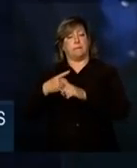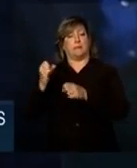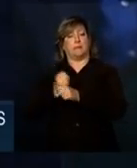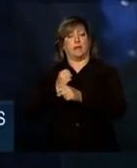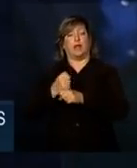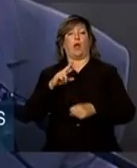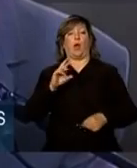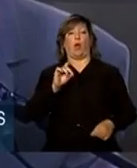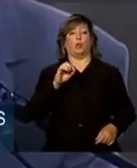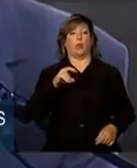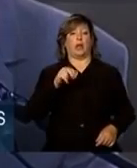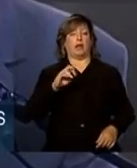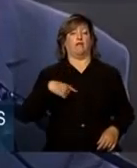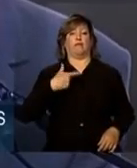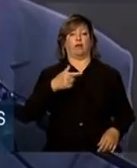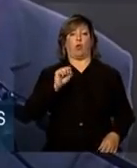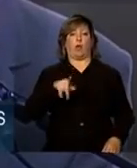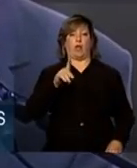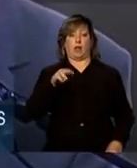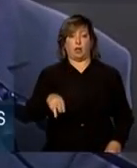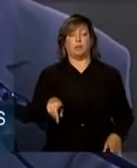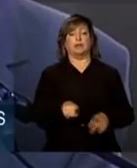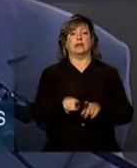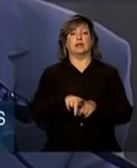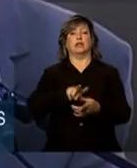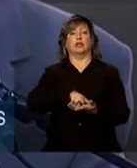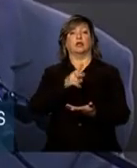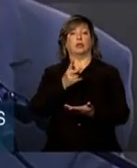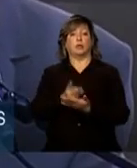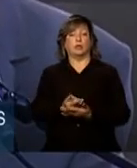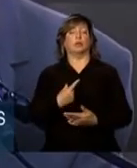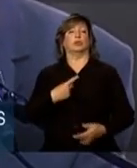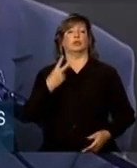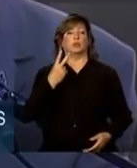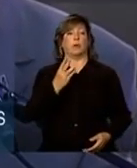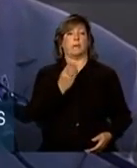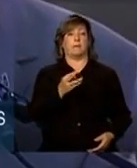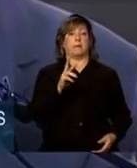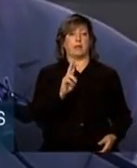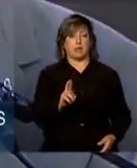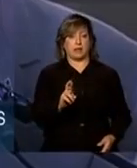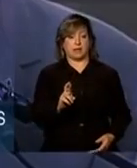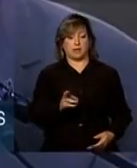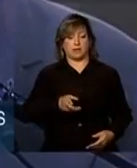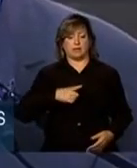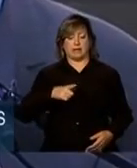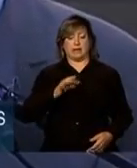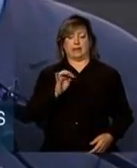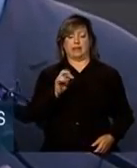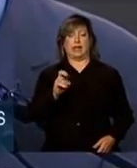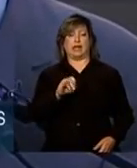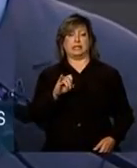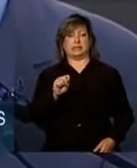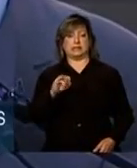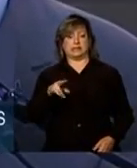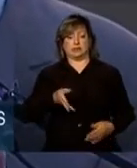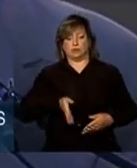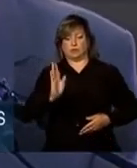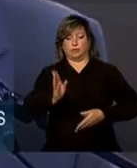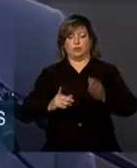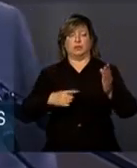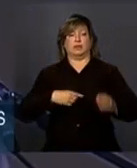rodoanel de 28 quilômetros e duplicação de 2 BRs que cortam Teresina, a 316 e